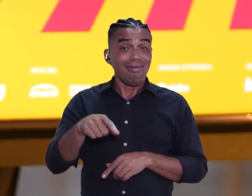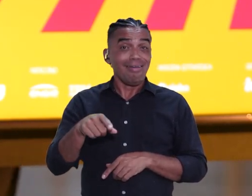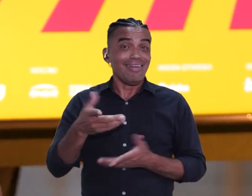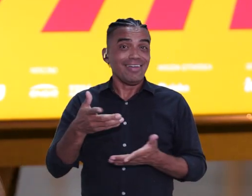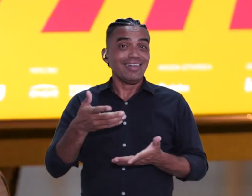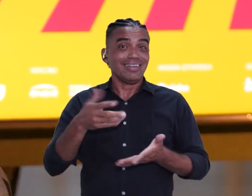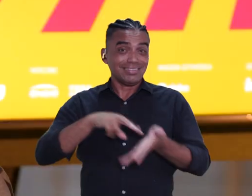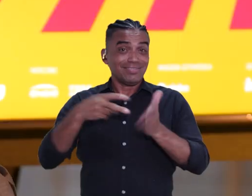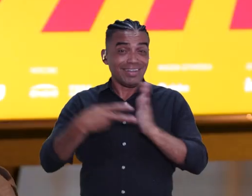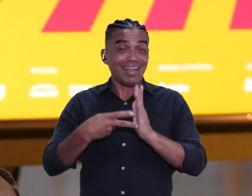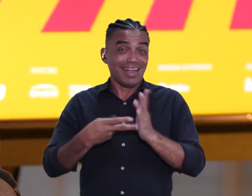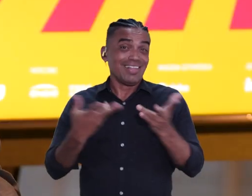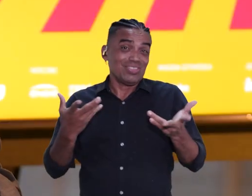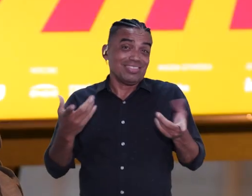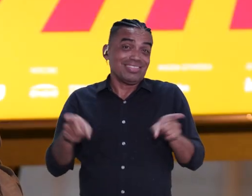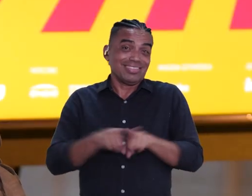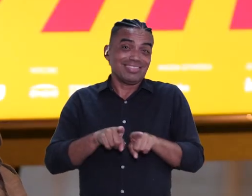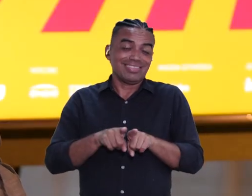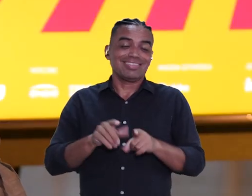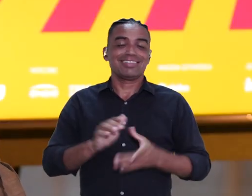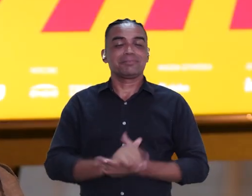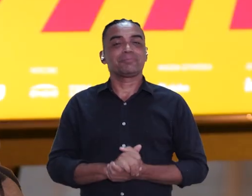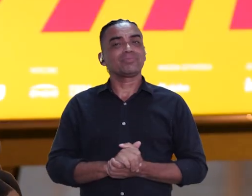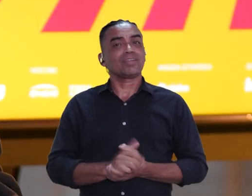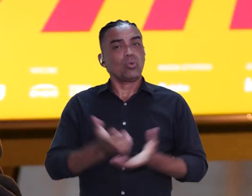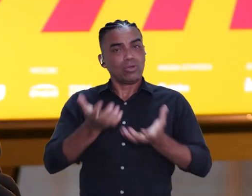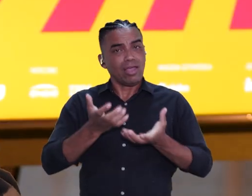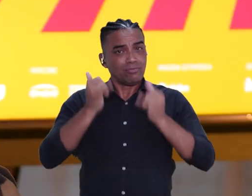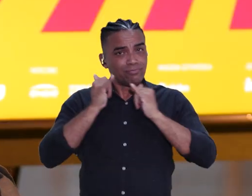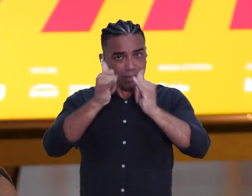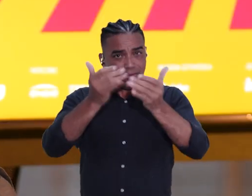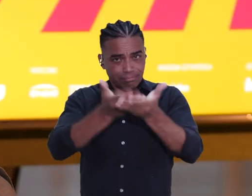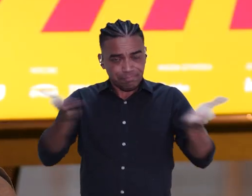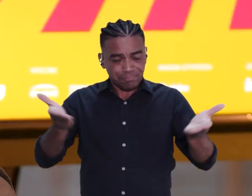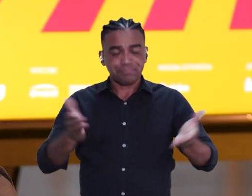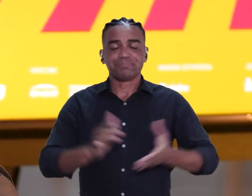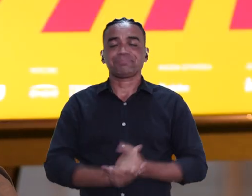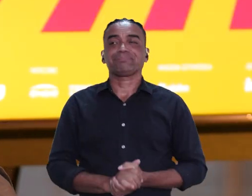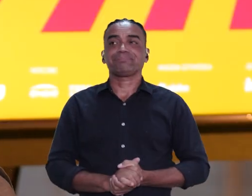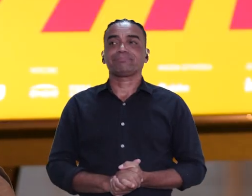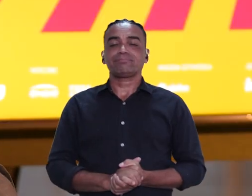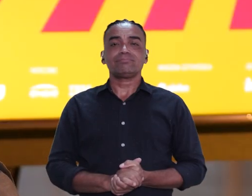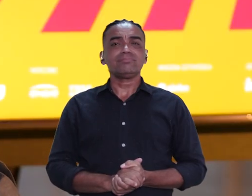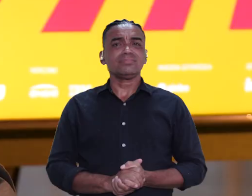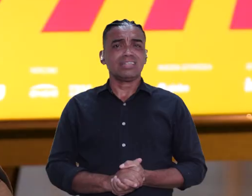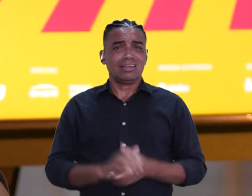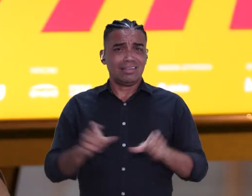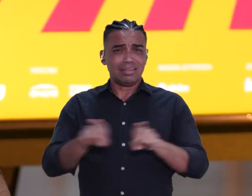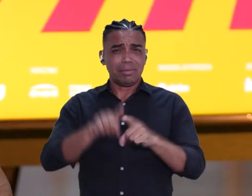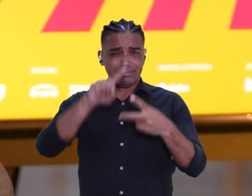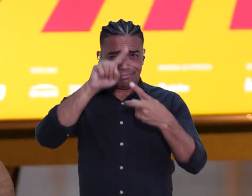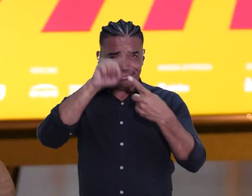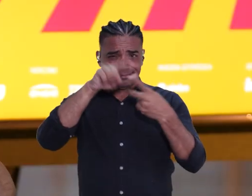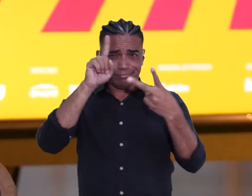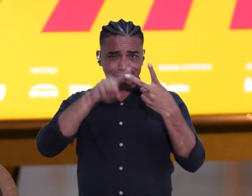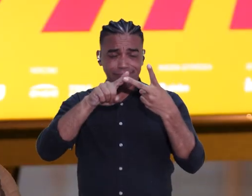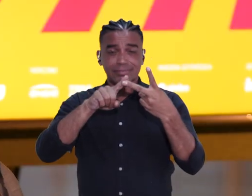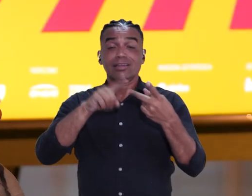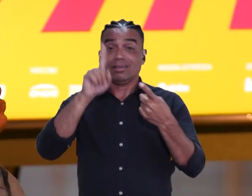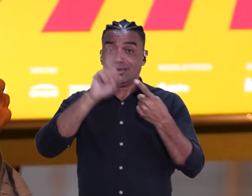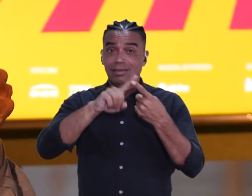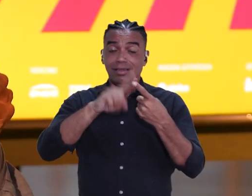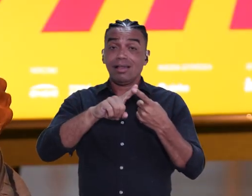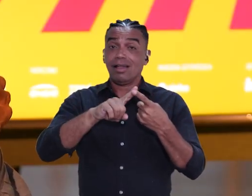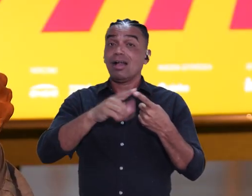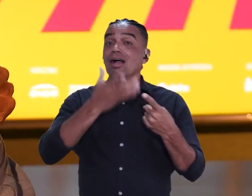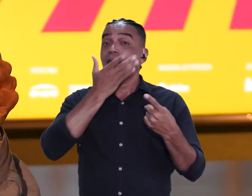é? E, então, quero dizer a vocês também que duas coisinhas a mais. Uma é que o